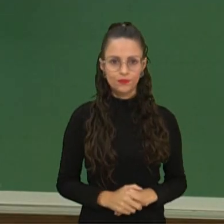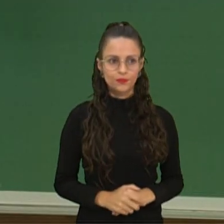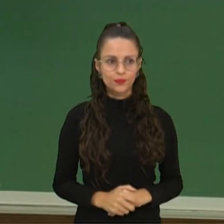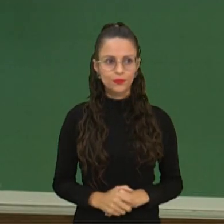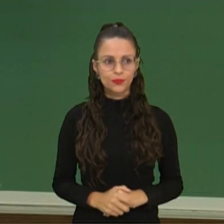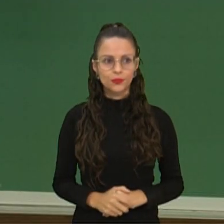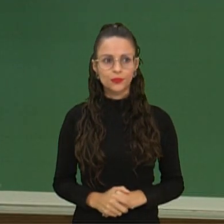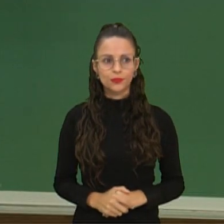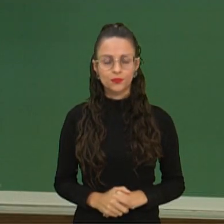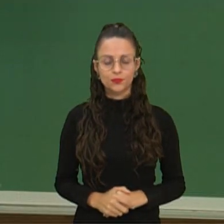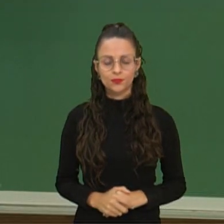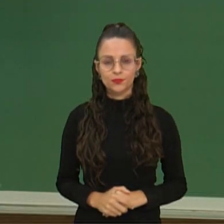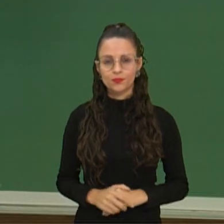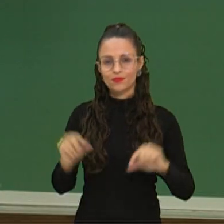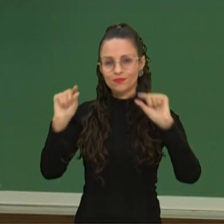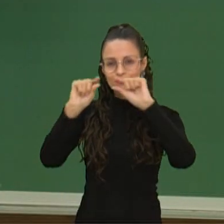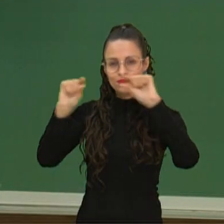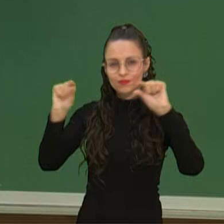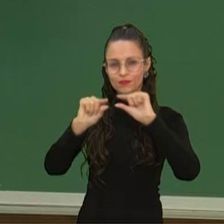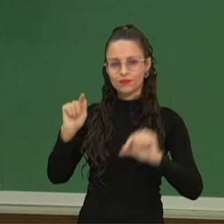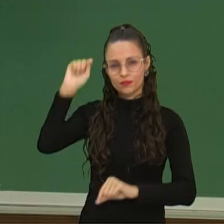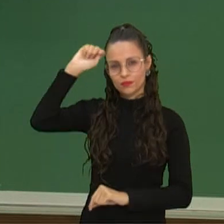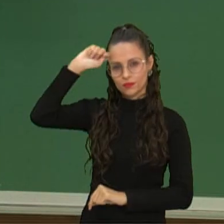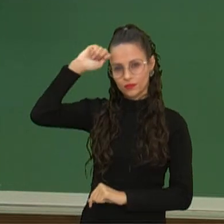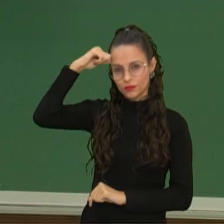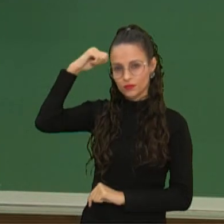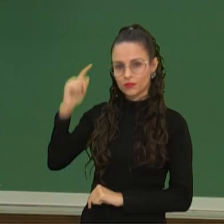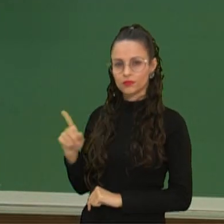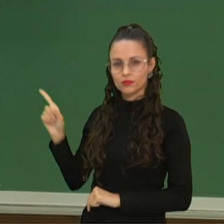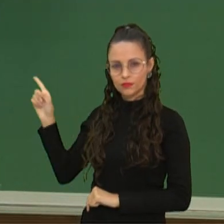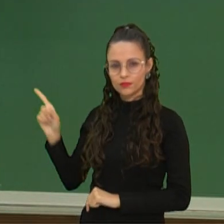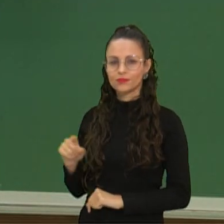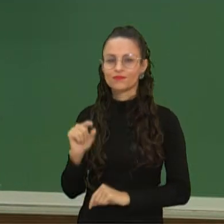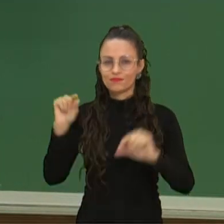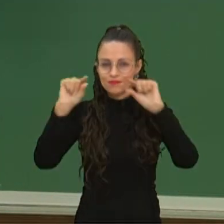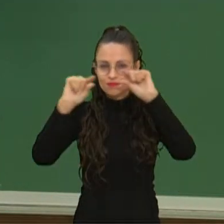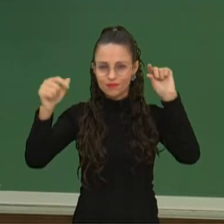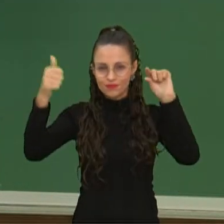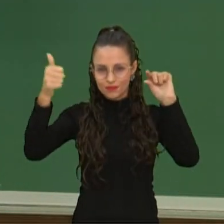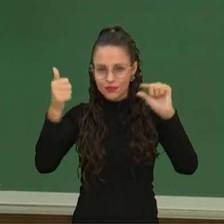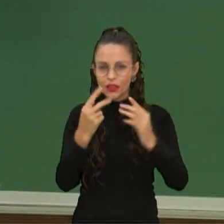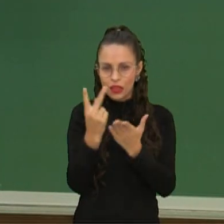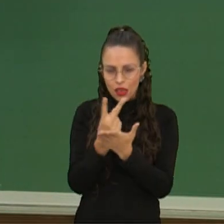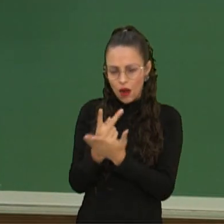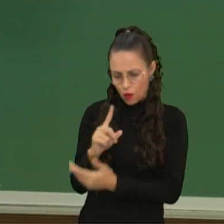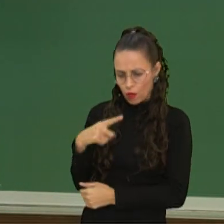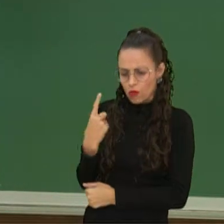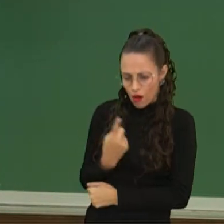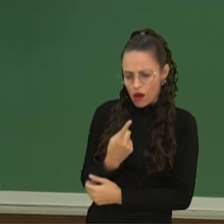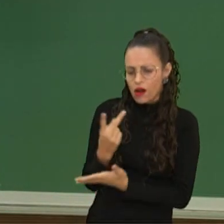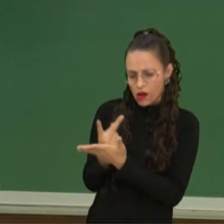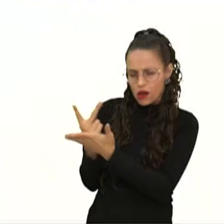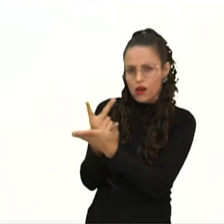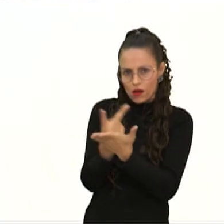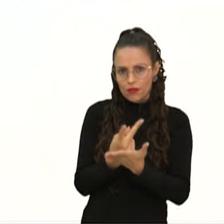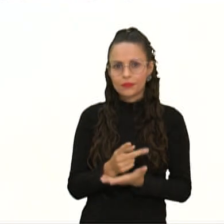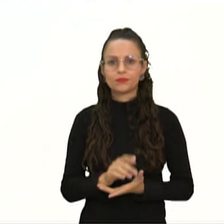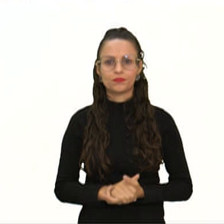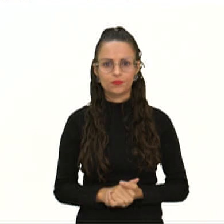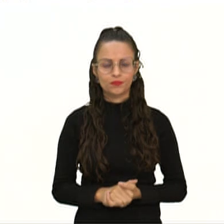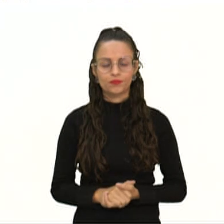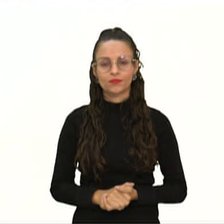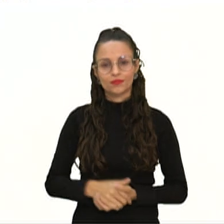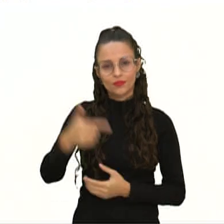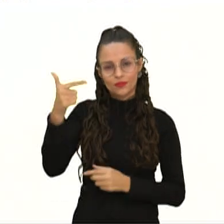eles. Mistakes are made by us, que os erros eles são cometidos por nós, and they